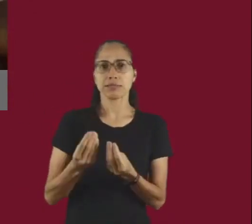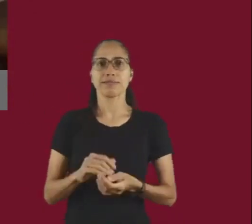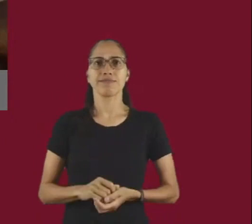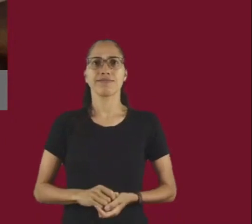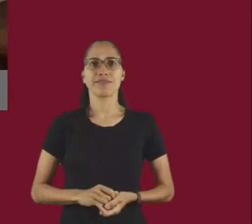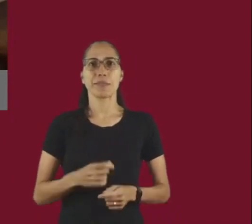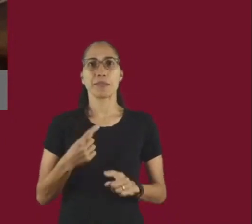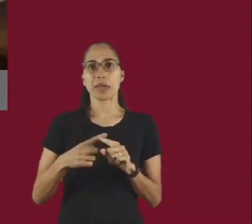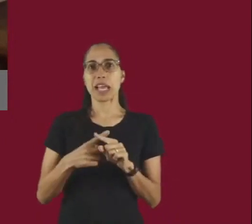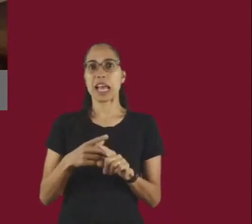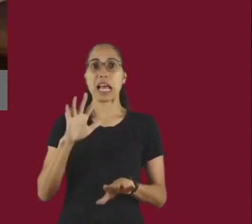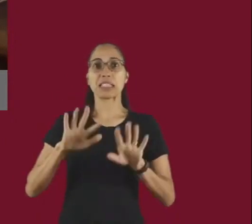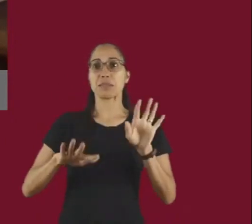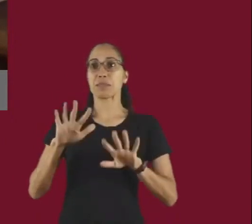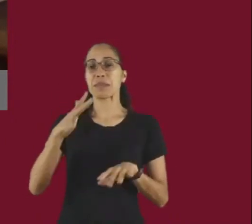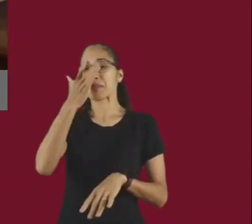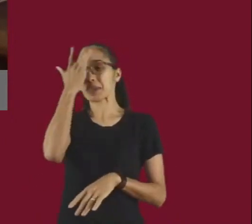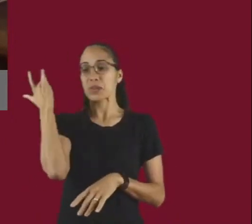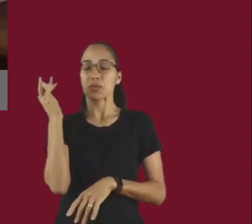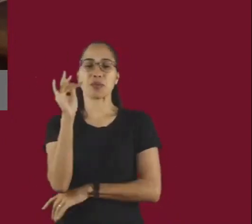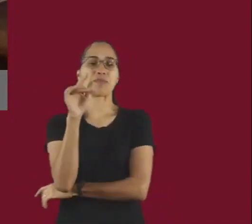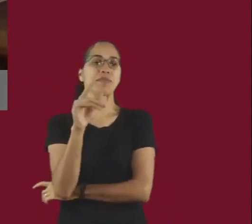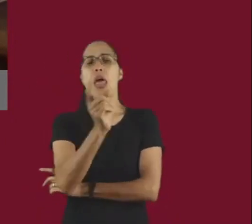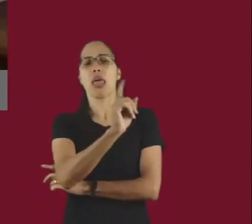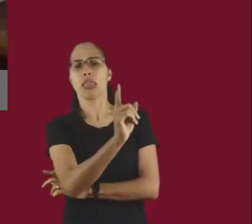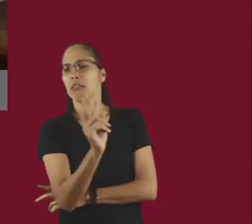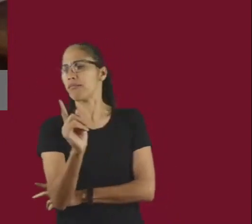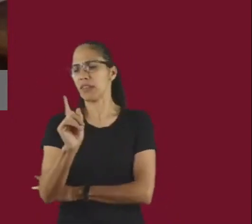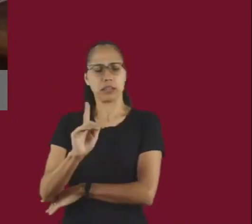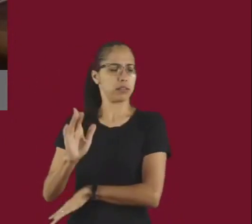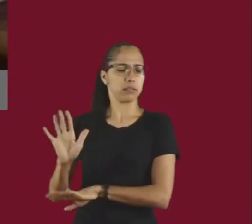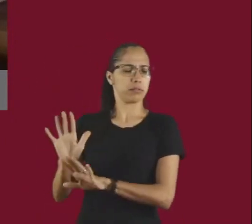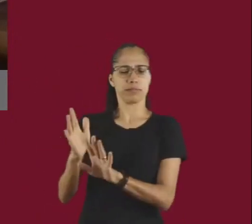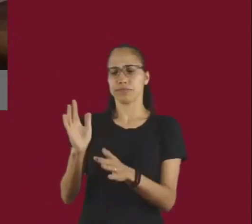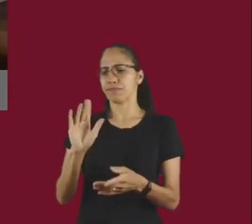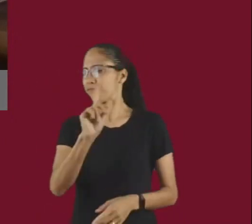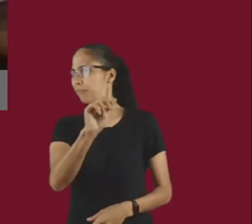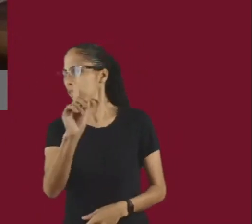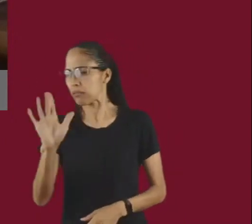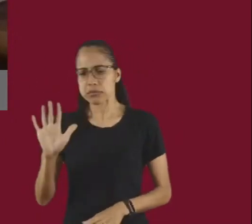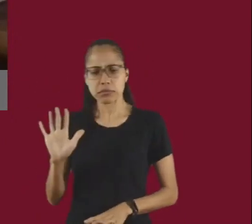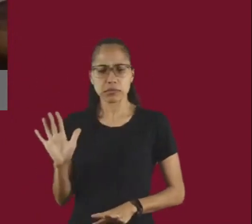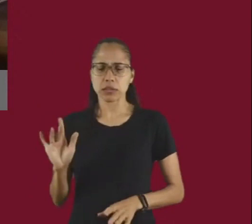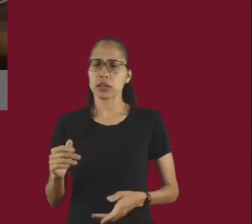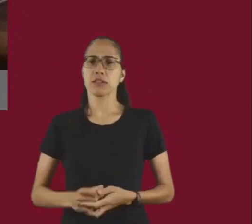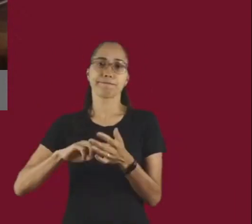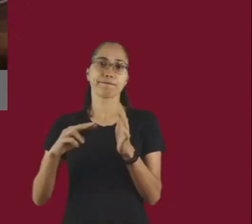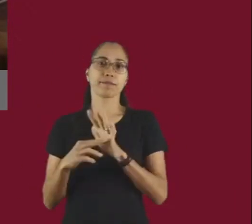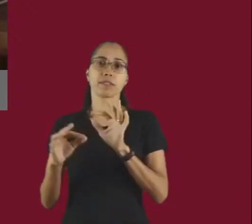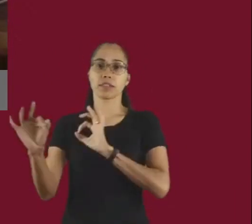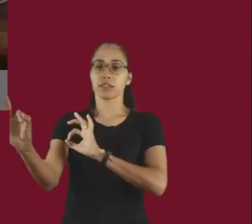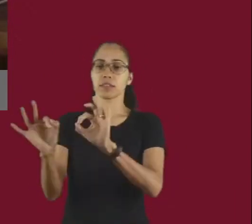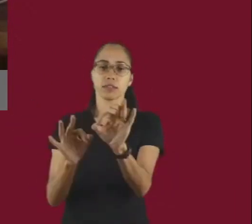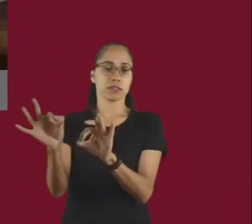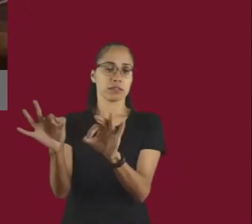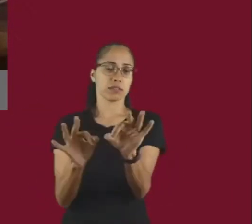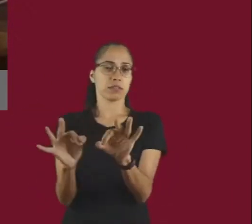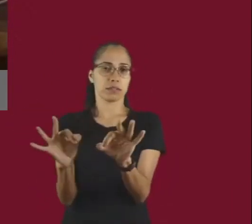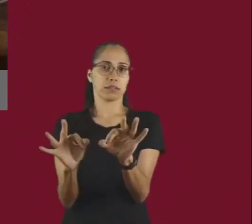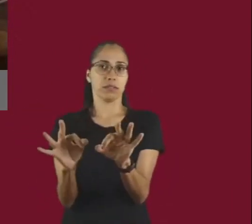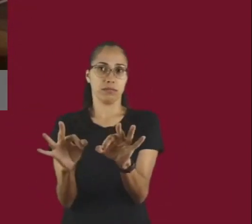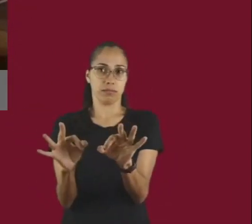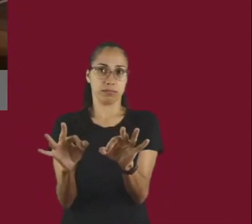negacionismo letal, né? Nesse negacionismo letal. Quer dizer, isso